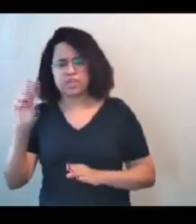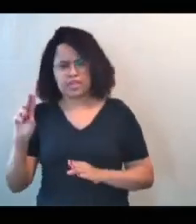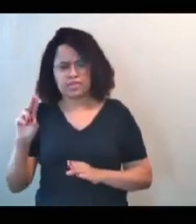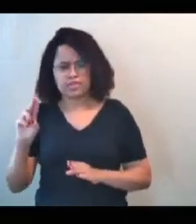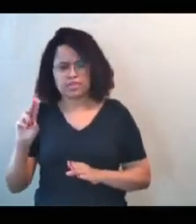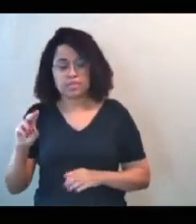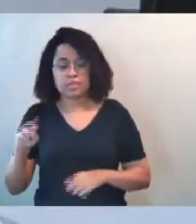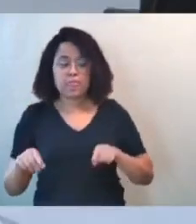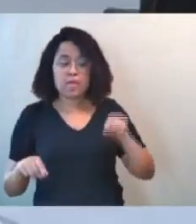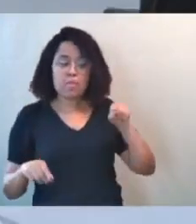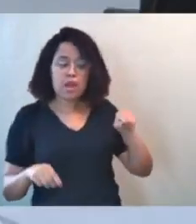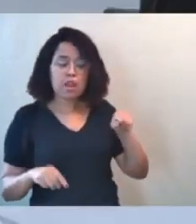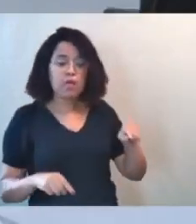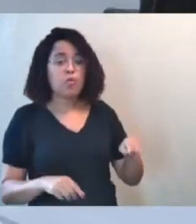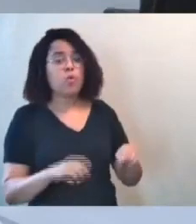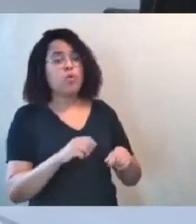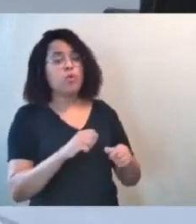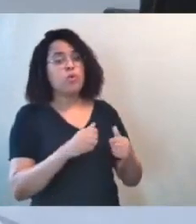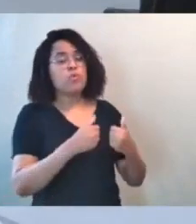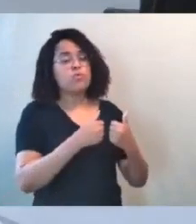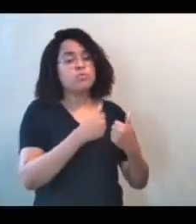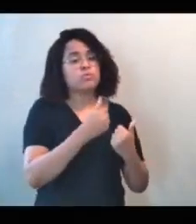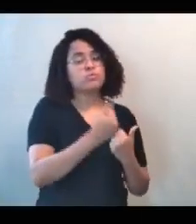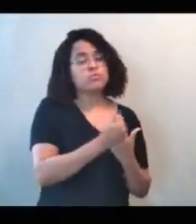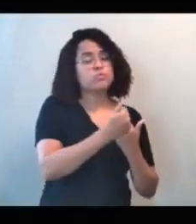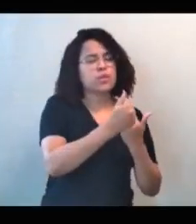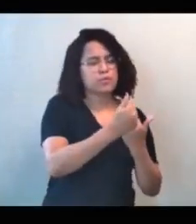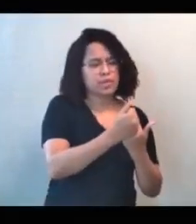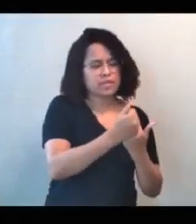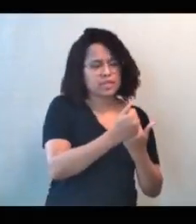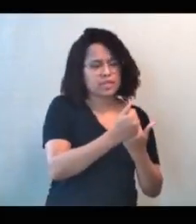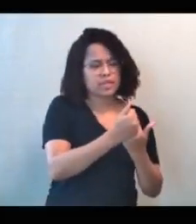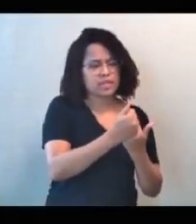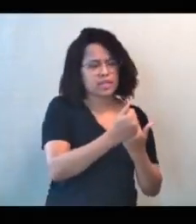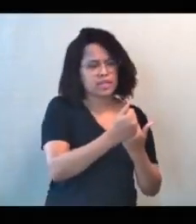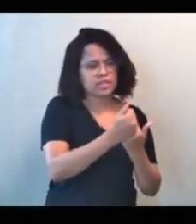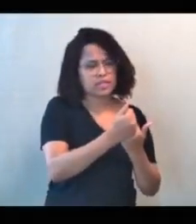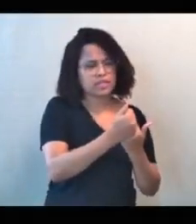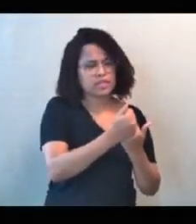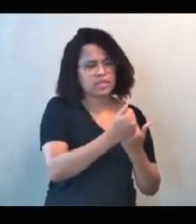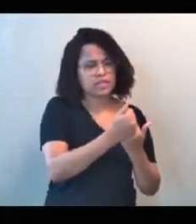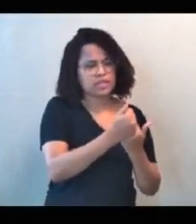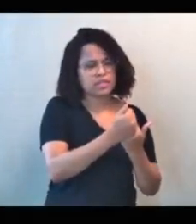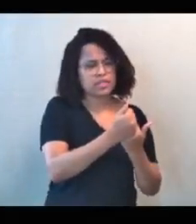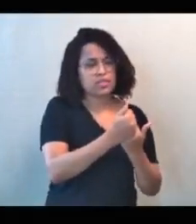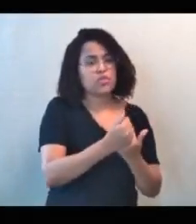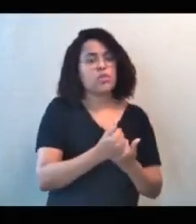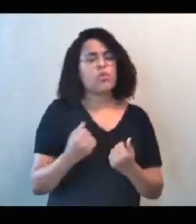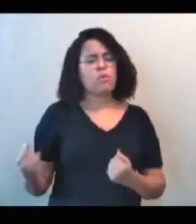O importante é a devolução dos créditos. Houve o acordo que...